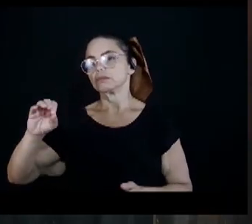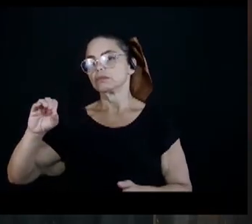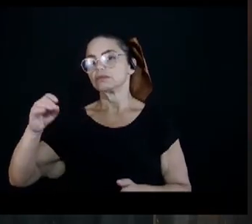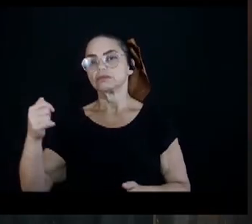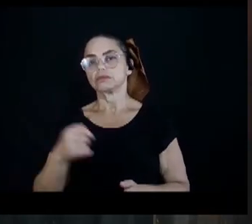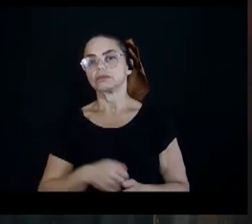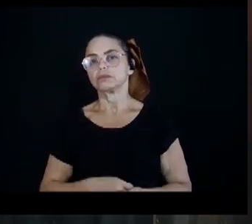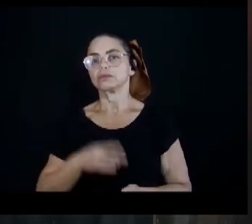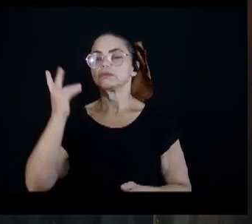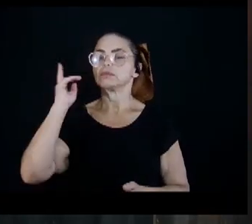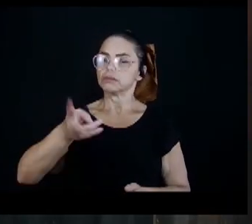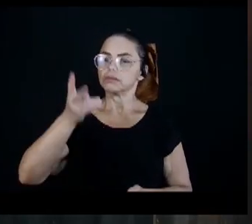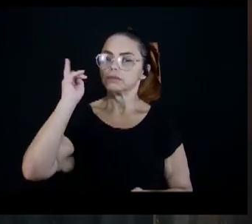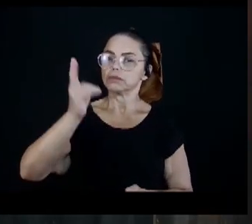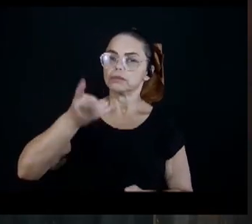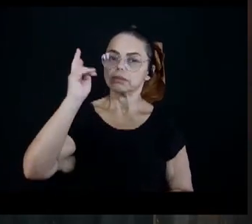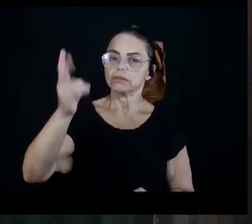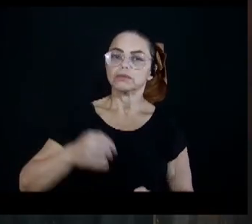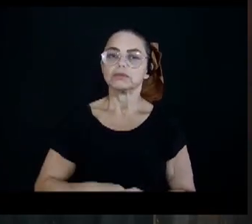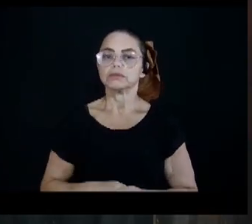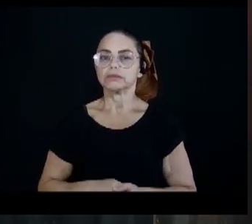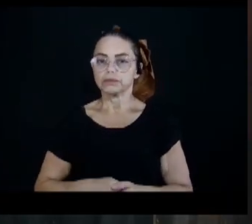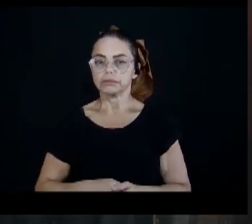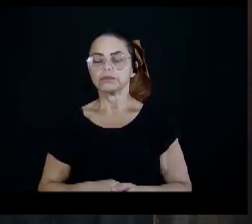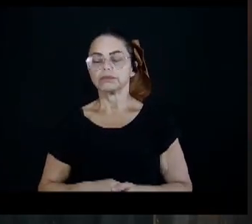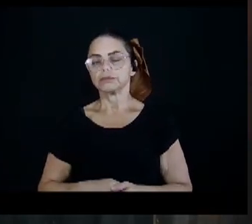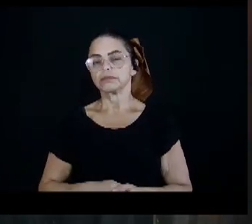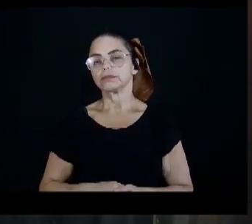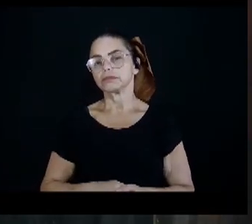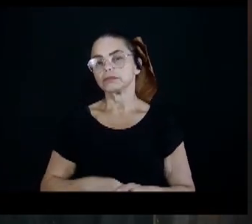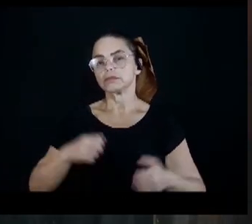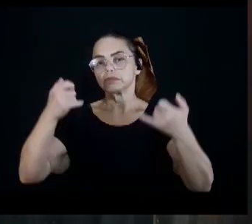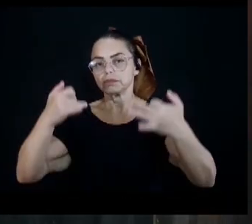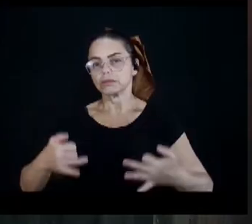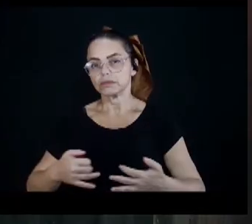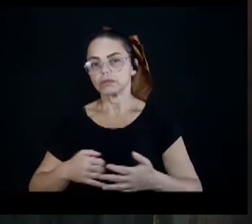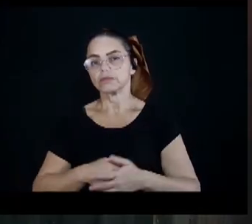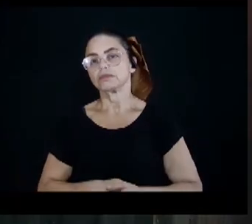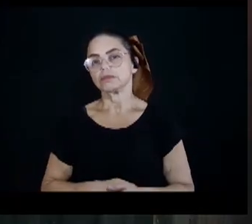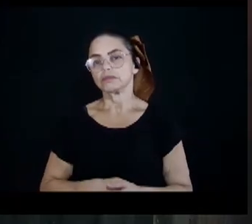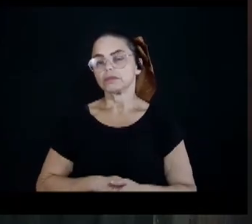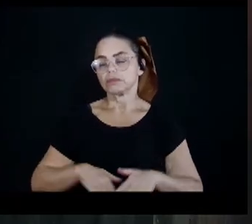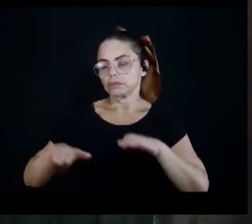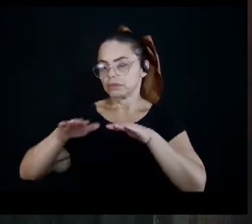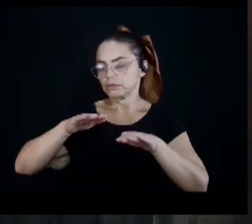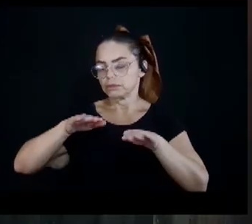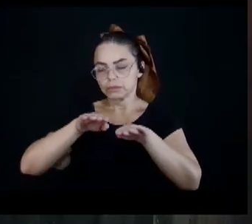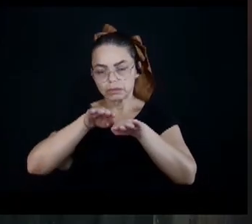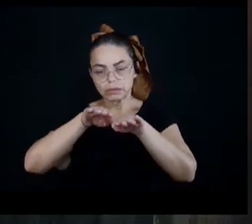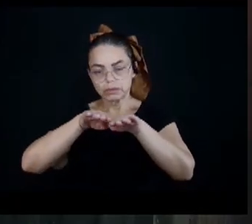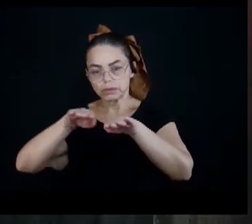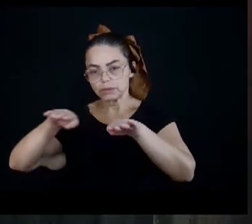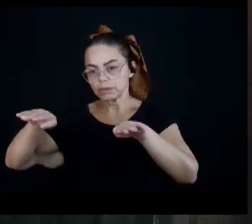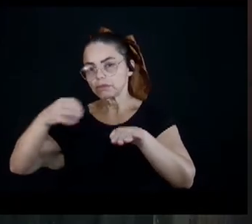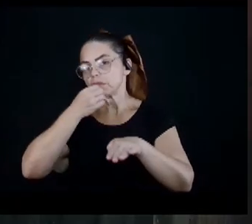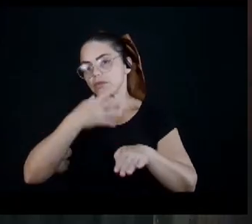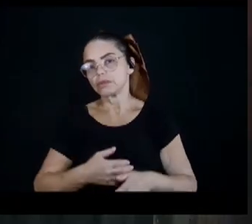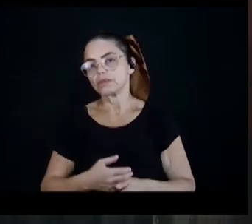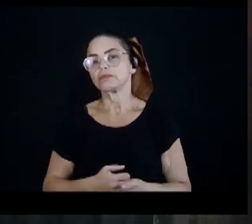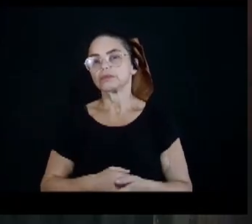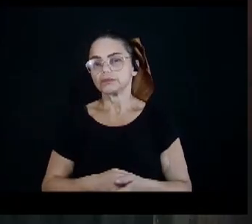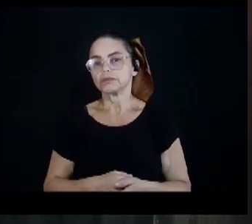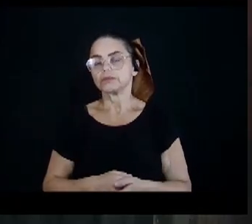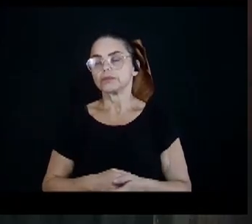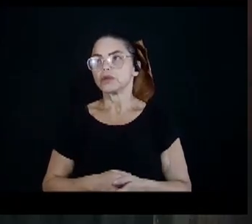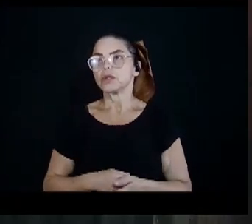continua. Então, essa dosagem que nós estamos falando é uma média boa, não é muito alto nesse